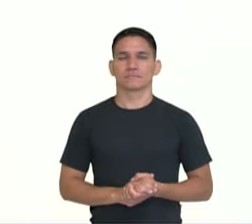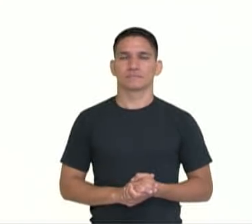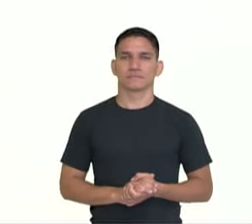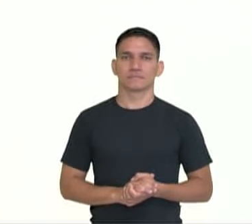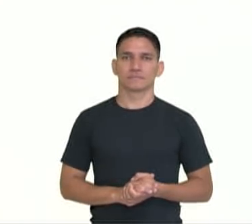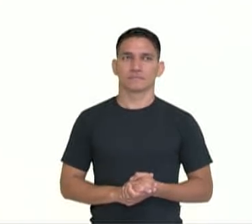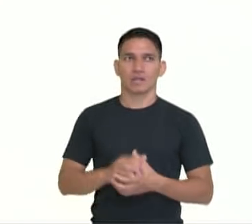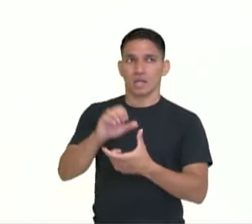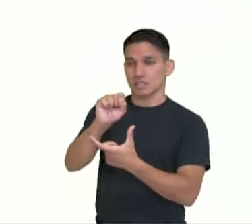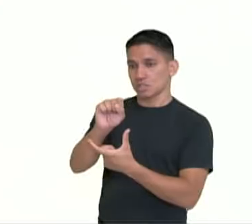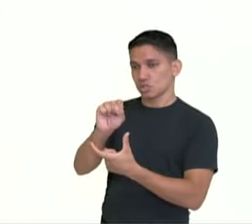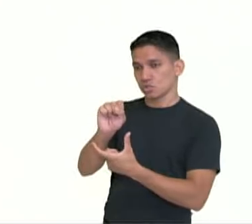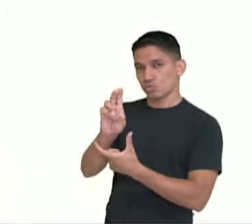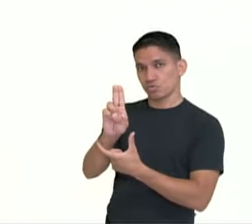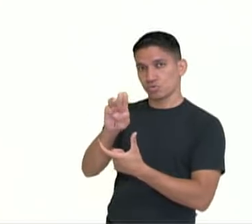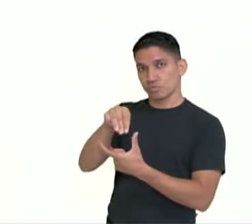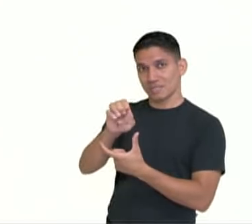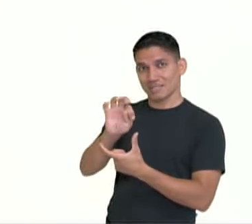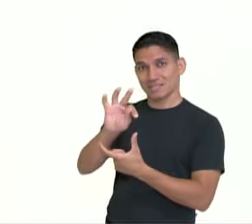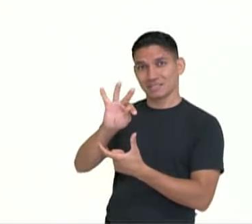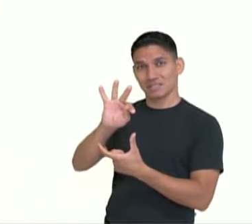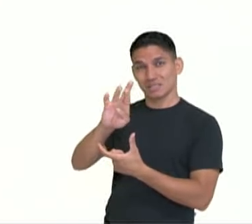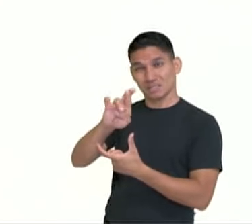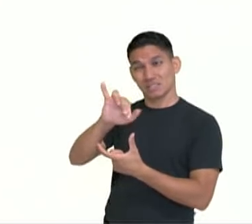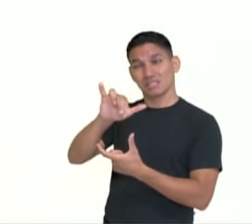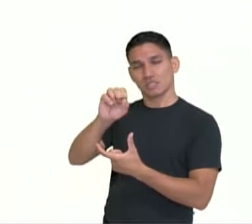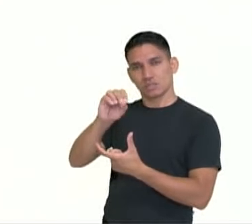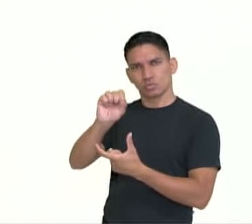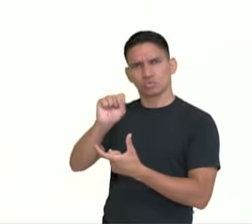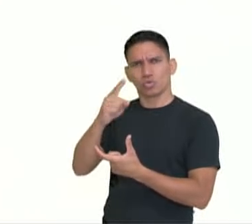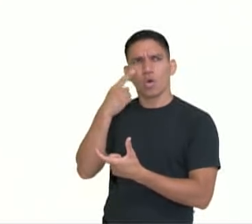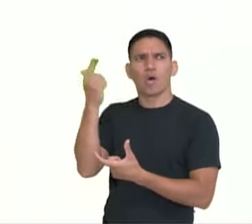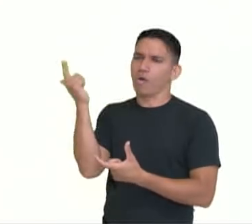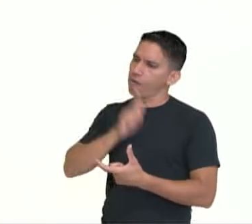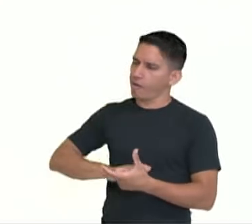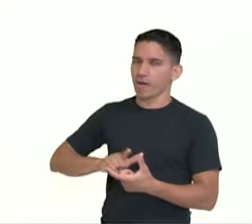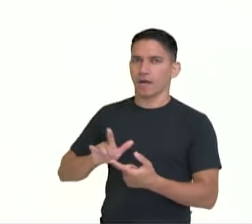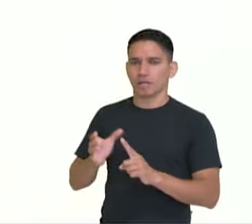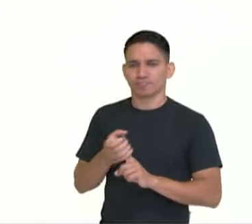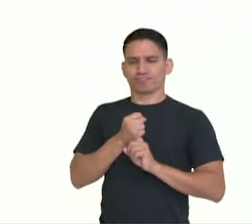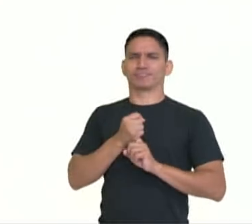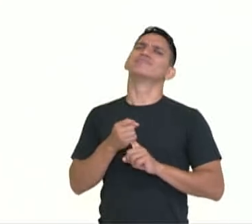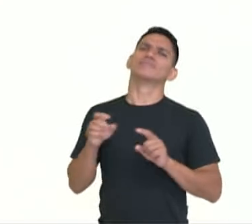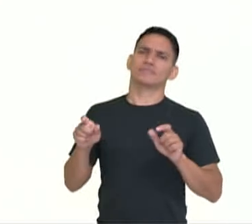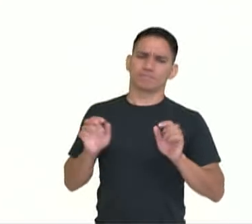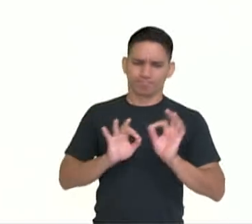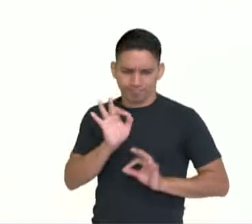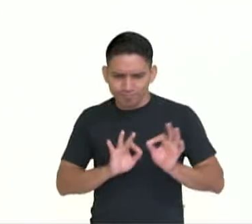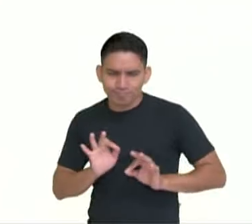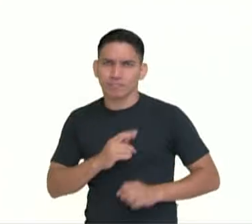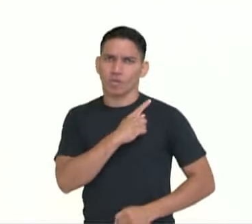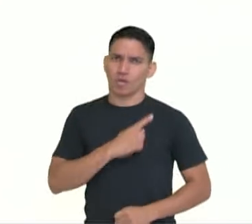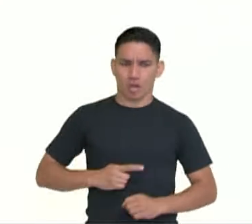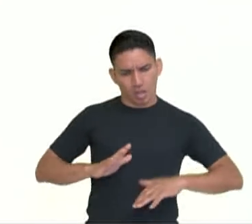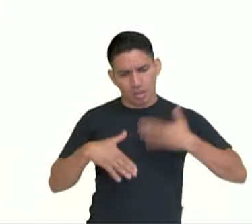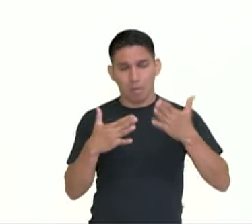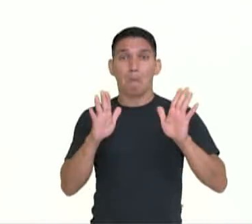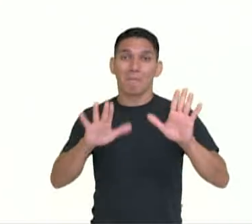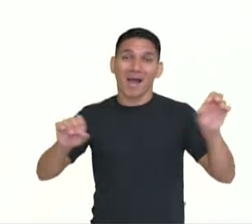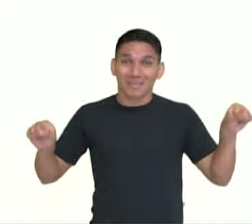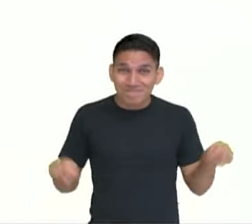Os sumérios, então, eles conseguem fazer o seu domínio, mas, como eu falei, também se fragmentou. E aí nós temos o desenvolvimento de uma